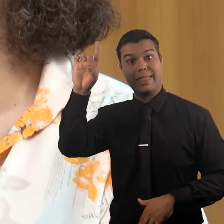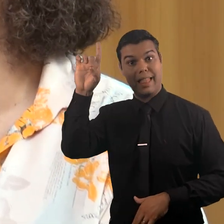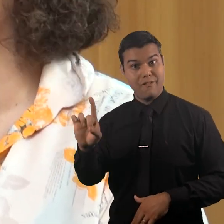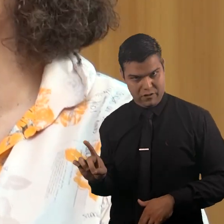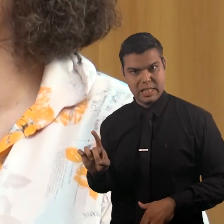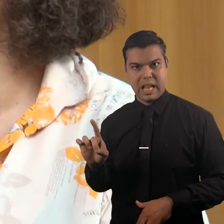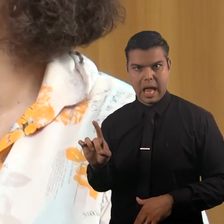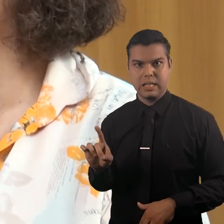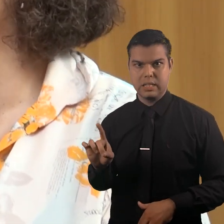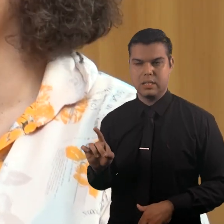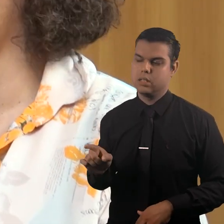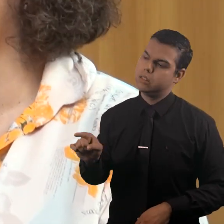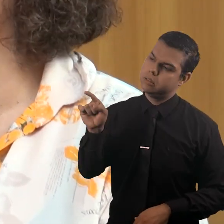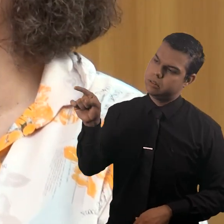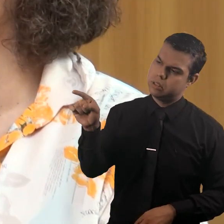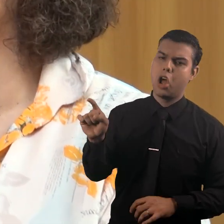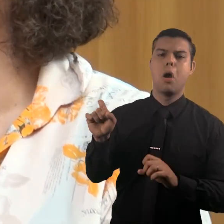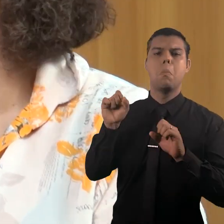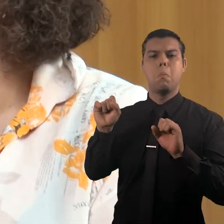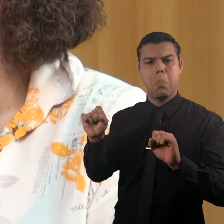paciente PCD, uma cota PCD que